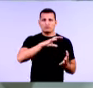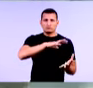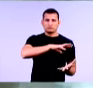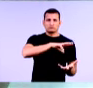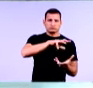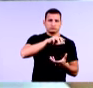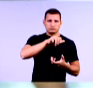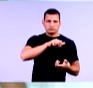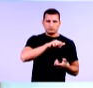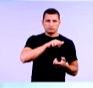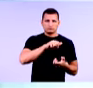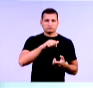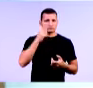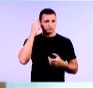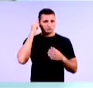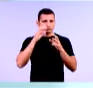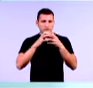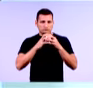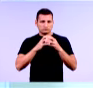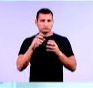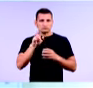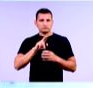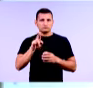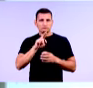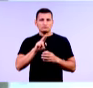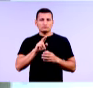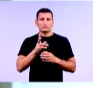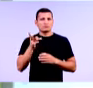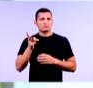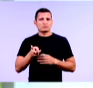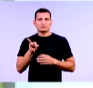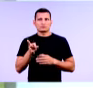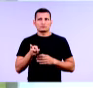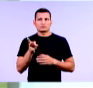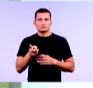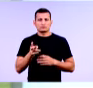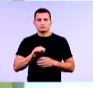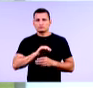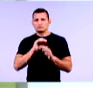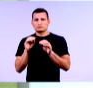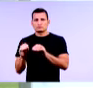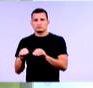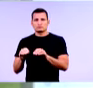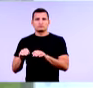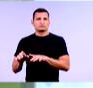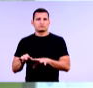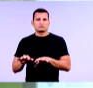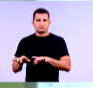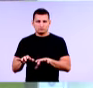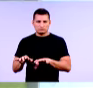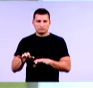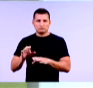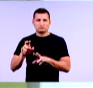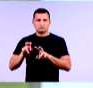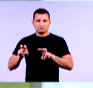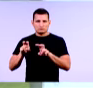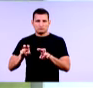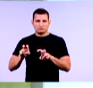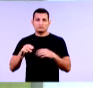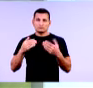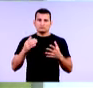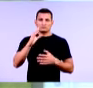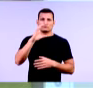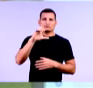esse mapeamento que o nosso cérebro utiliza, está sendo feito da mesma maneira para o mundo virtual, na programação. Então a